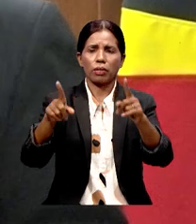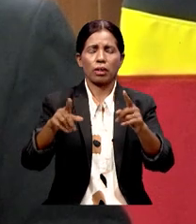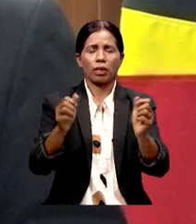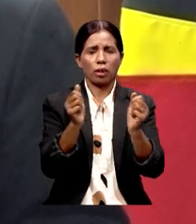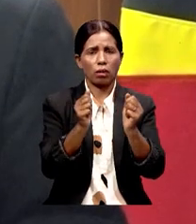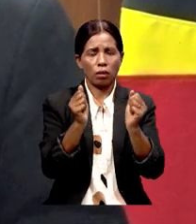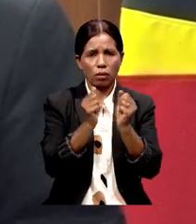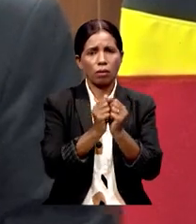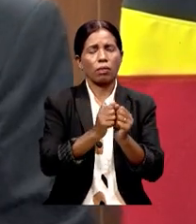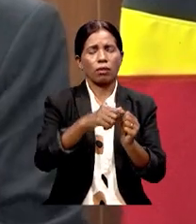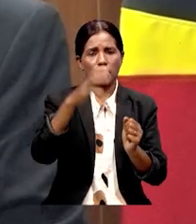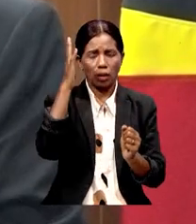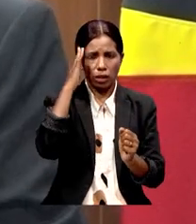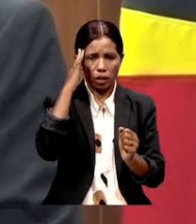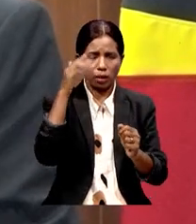né?